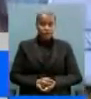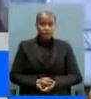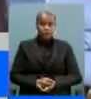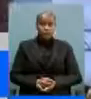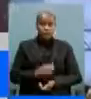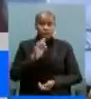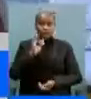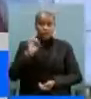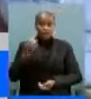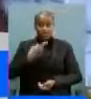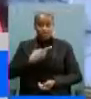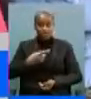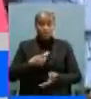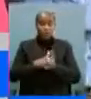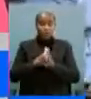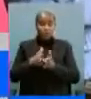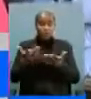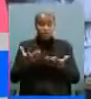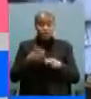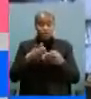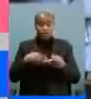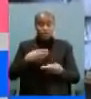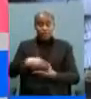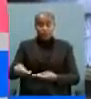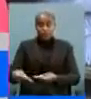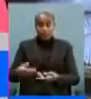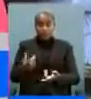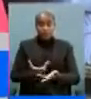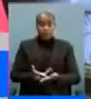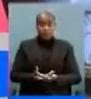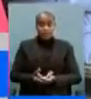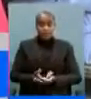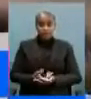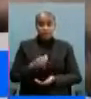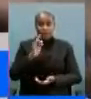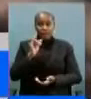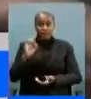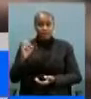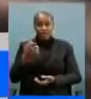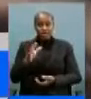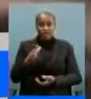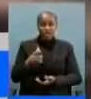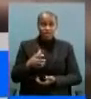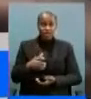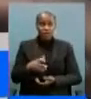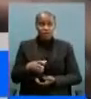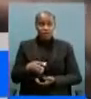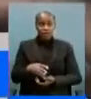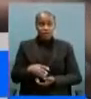A FCAS será uma das beneficiárias e quanto à divisão das parcelas. A FCAS vai ficar com cerca de, se não estou em